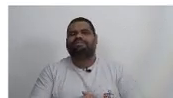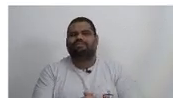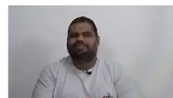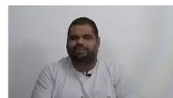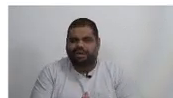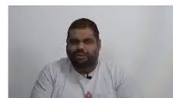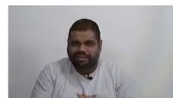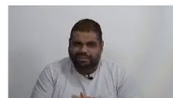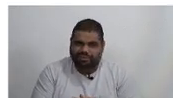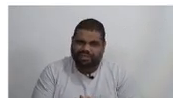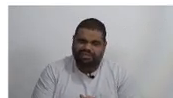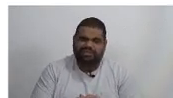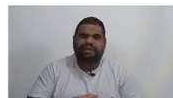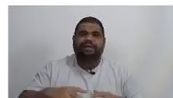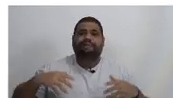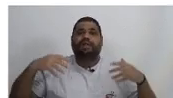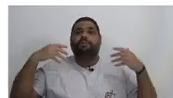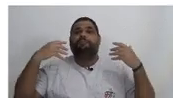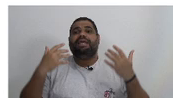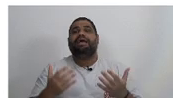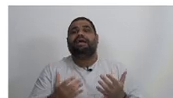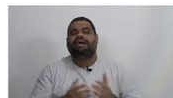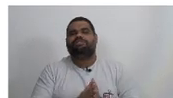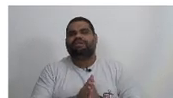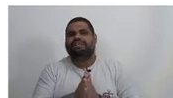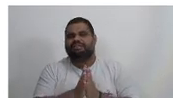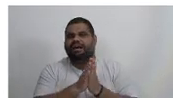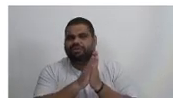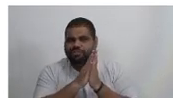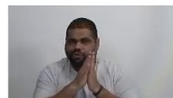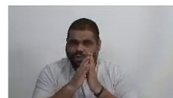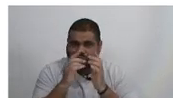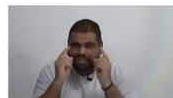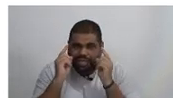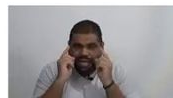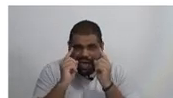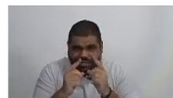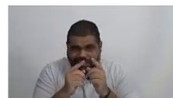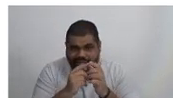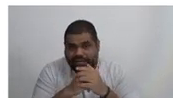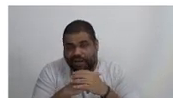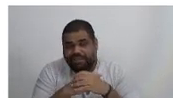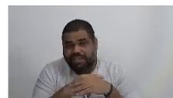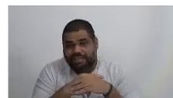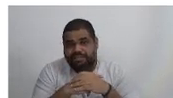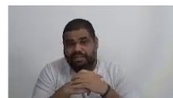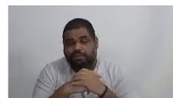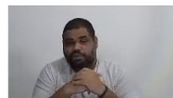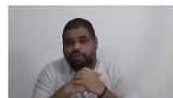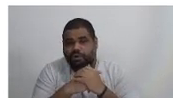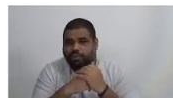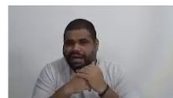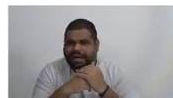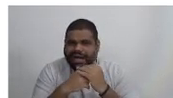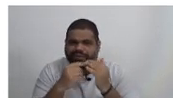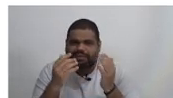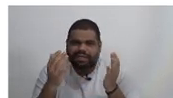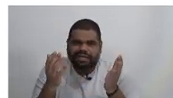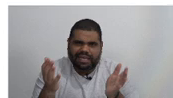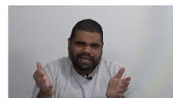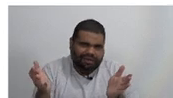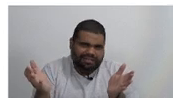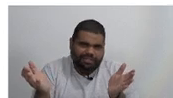pela participação na correção do quiz. Não perca as nossas aulas de hoje. Às 19h15, temos um encontro